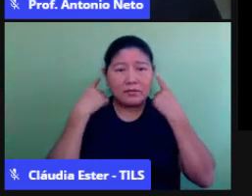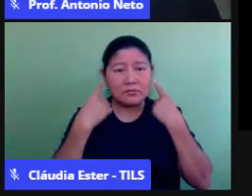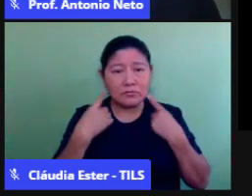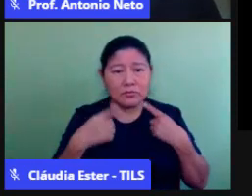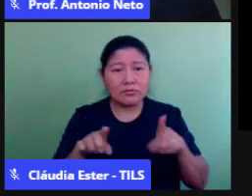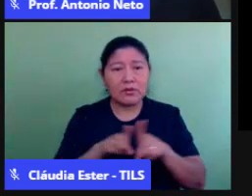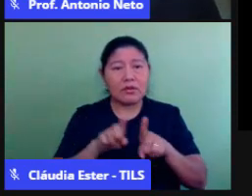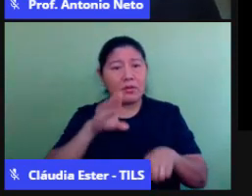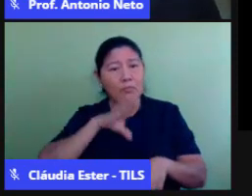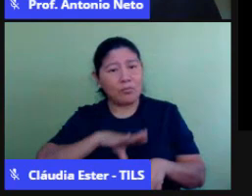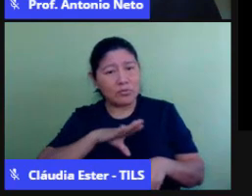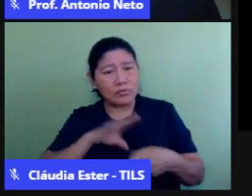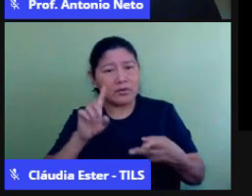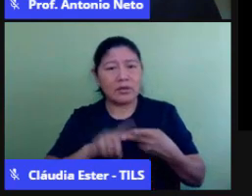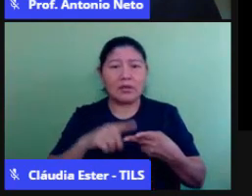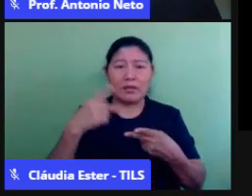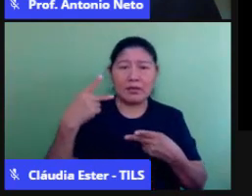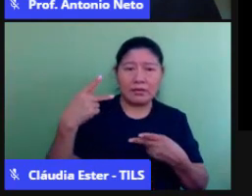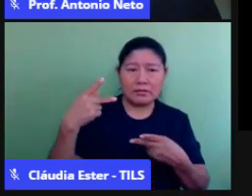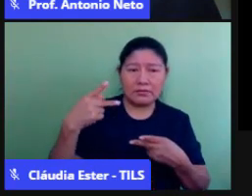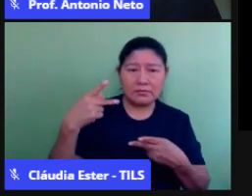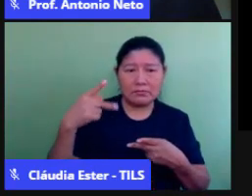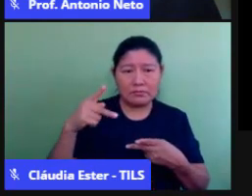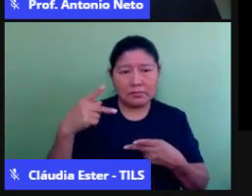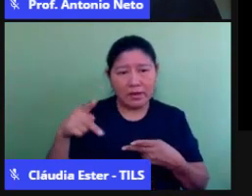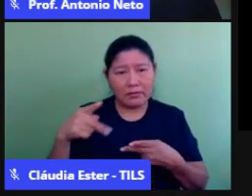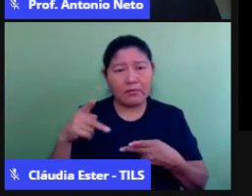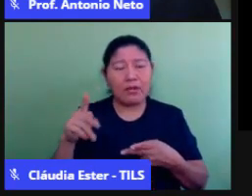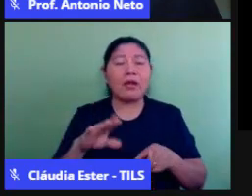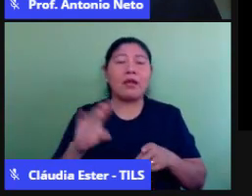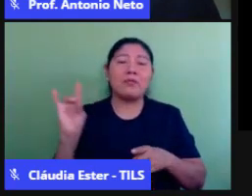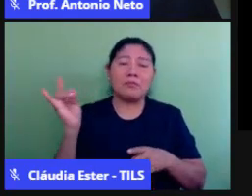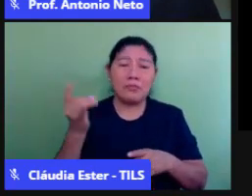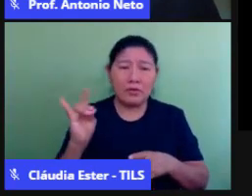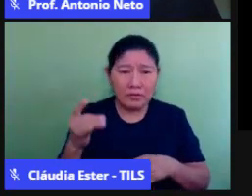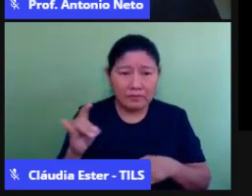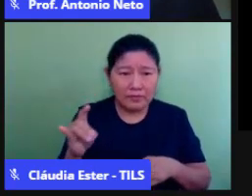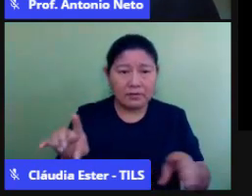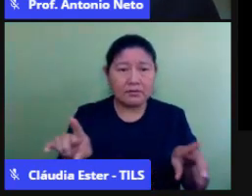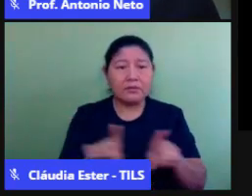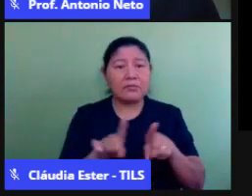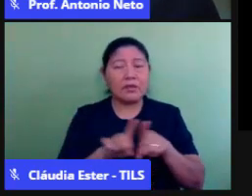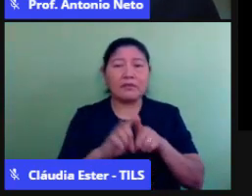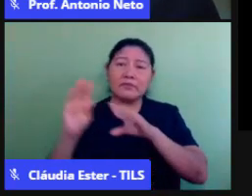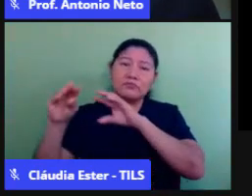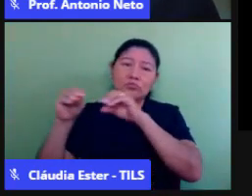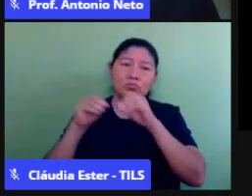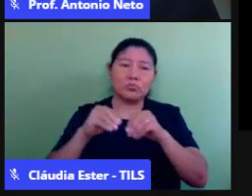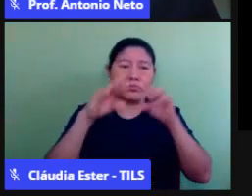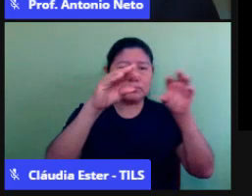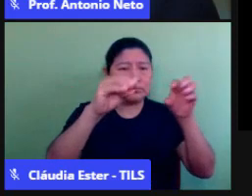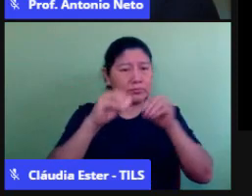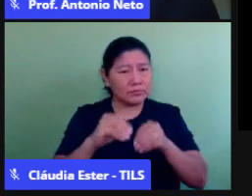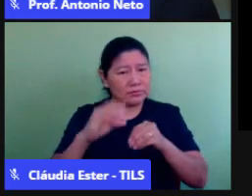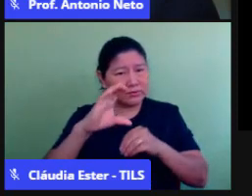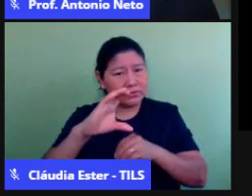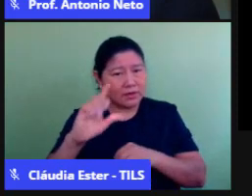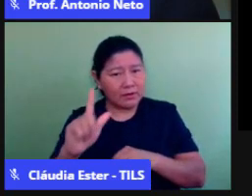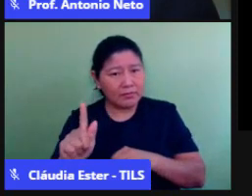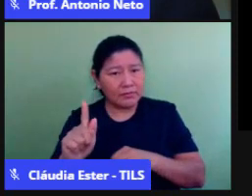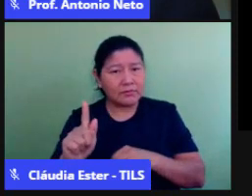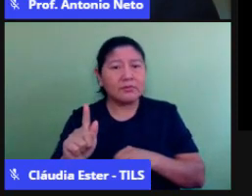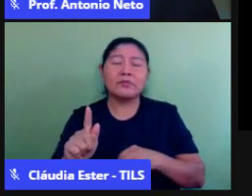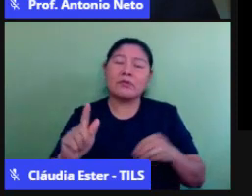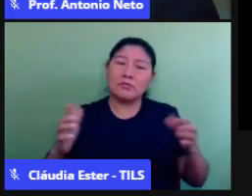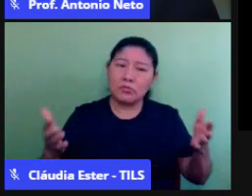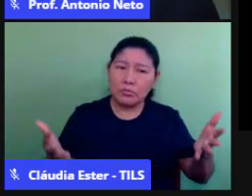né? Foi muito atrativo essa questão. Então, a ferrovia deu uma impulsão grande na nossa